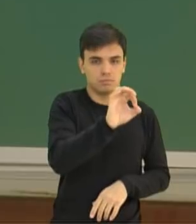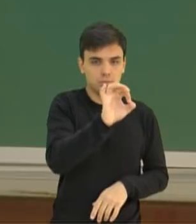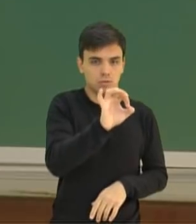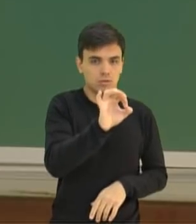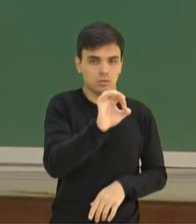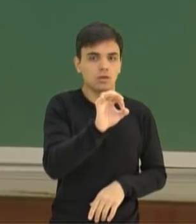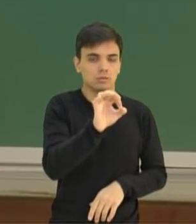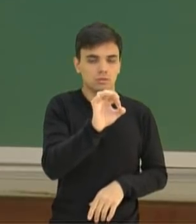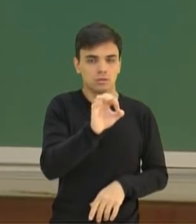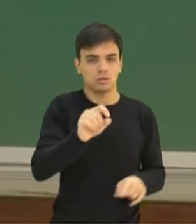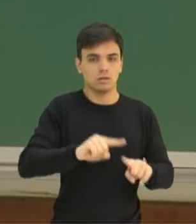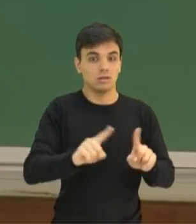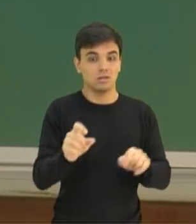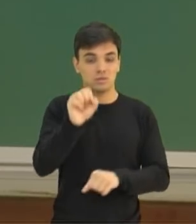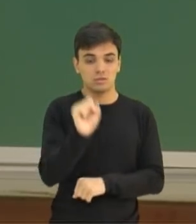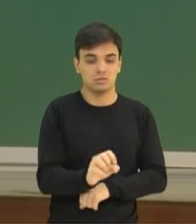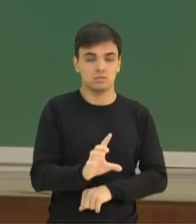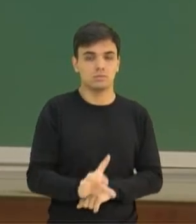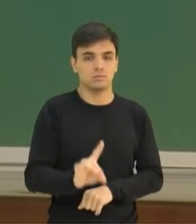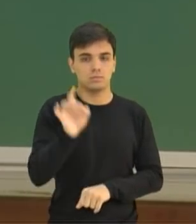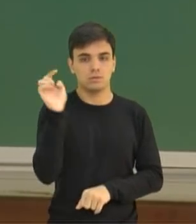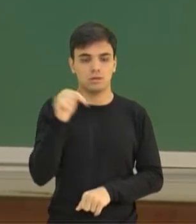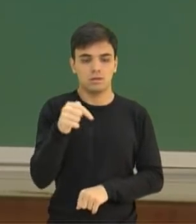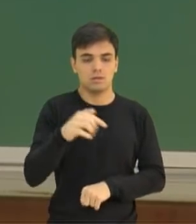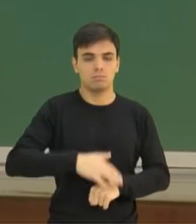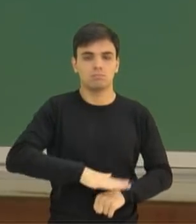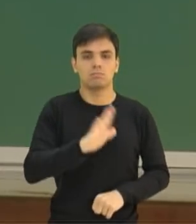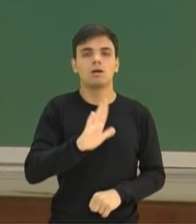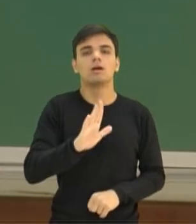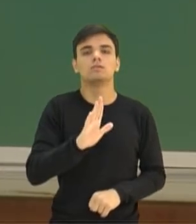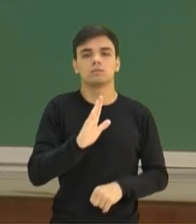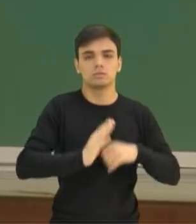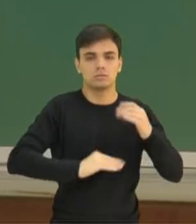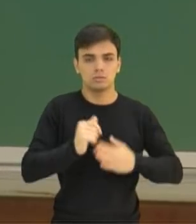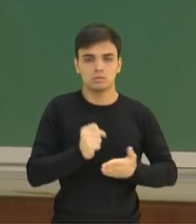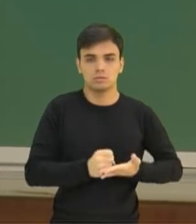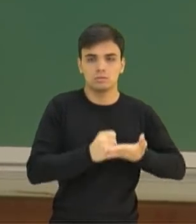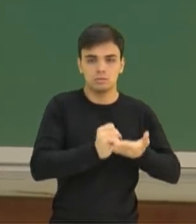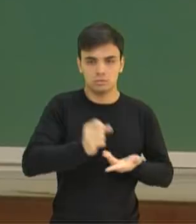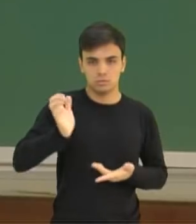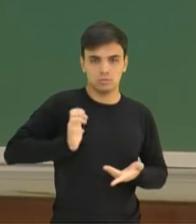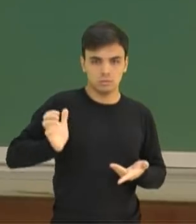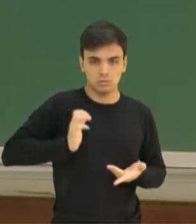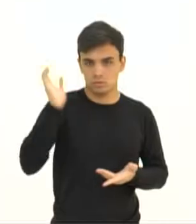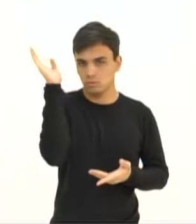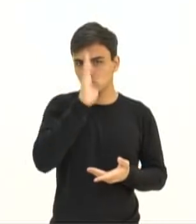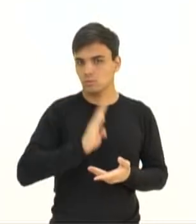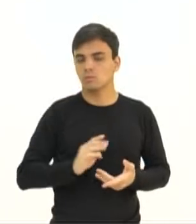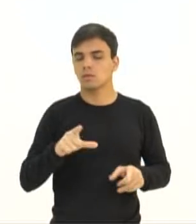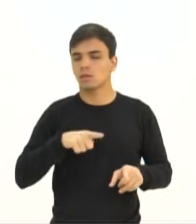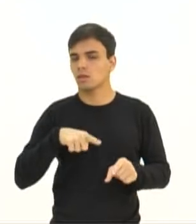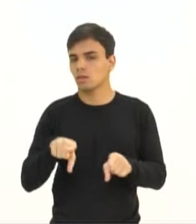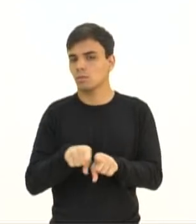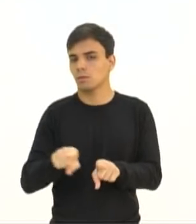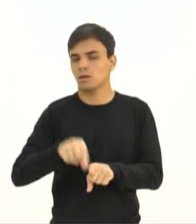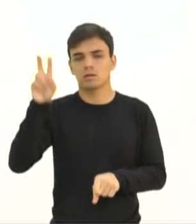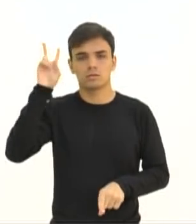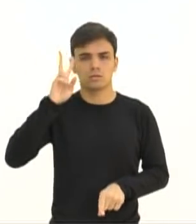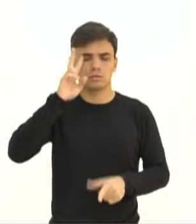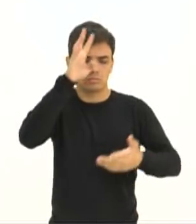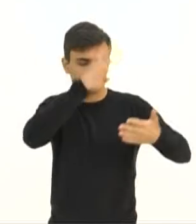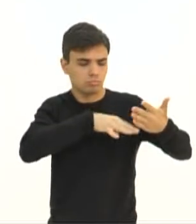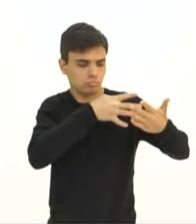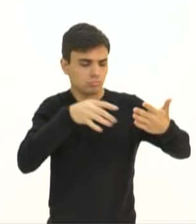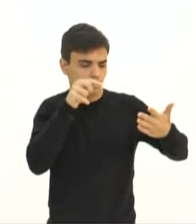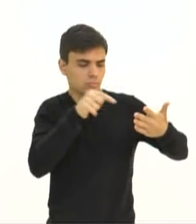que mais contribui na produção de riquezas para o Brasil. Isso tem a ver com o próprio histórico da região, de industrialização e